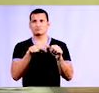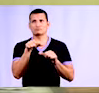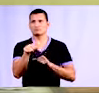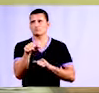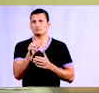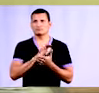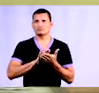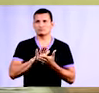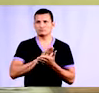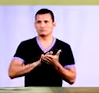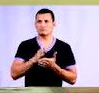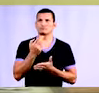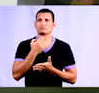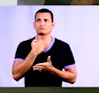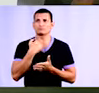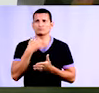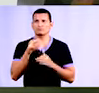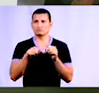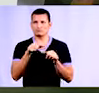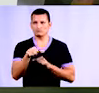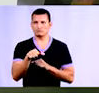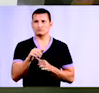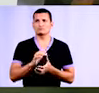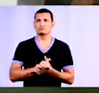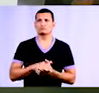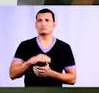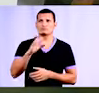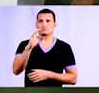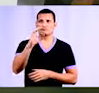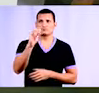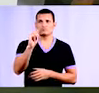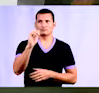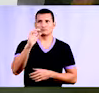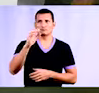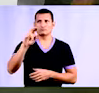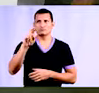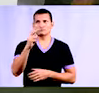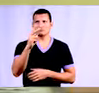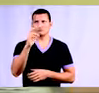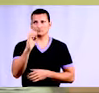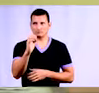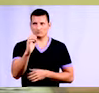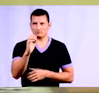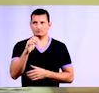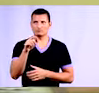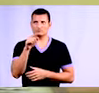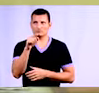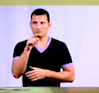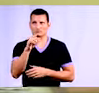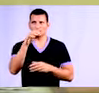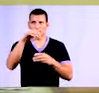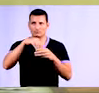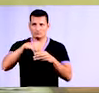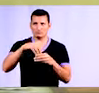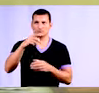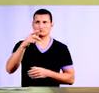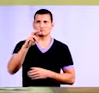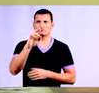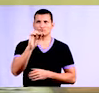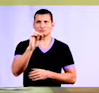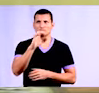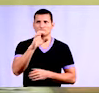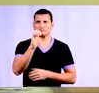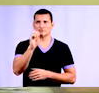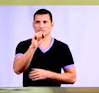é alterada, não pode ser alterada. Só para leitura. E a memória cache, Flaviane, ela está dentro do processador, tá certo?